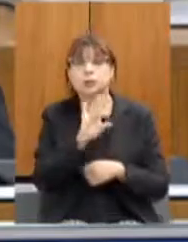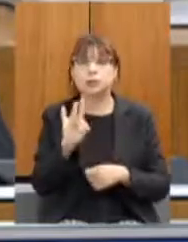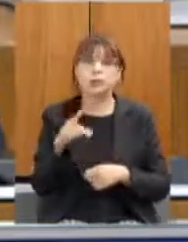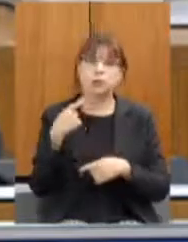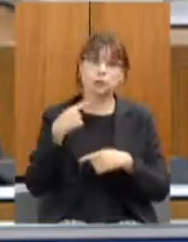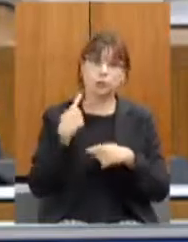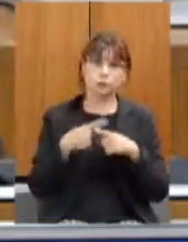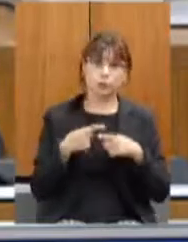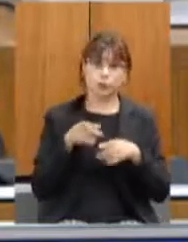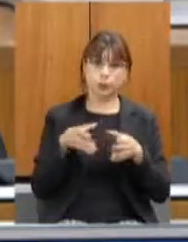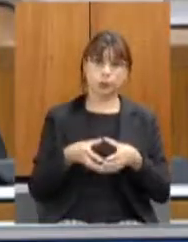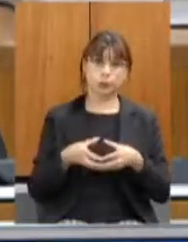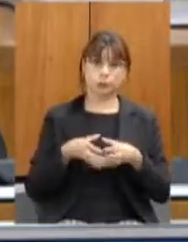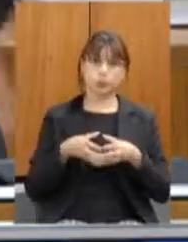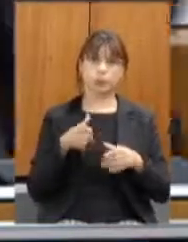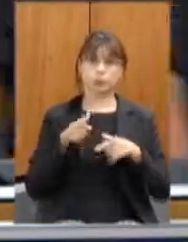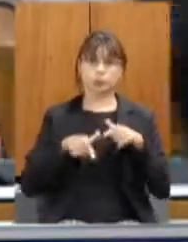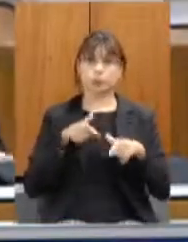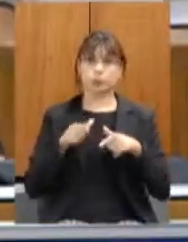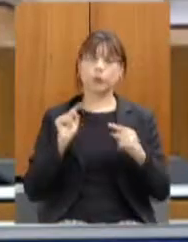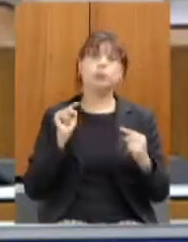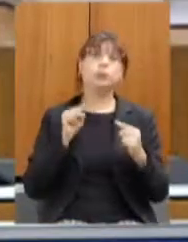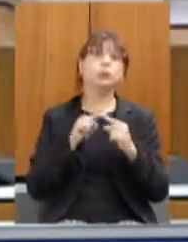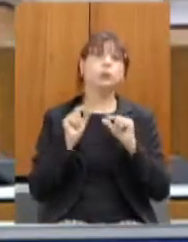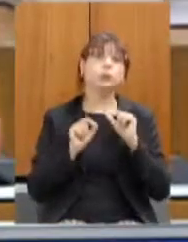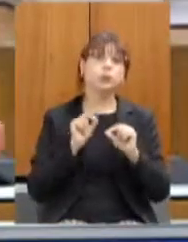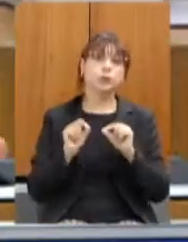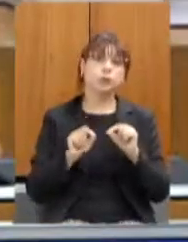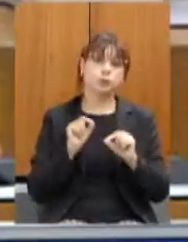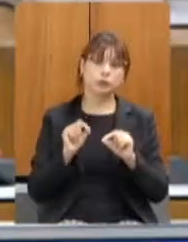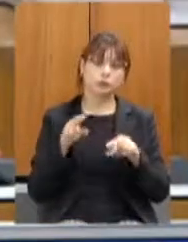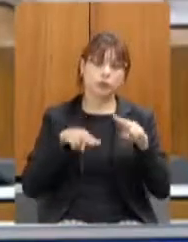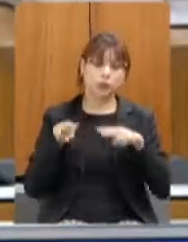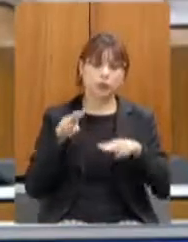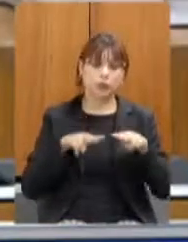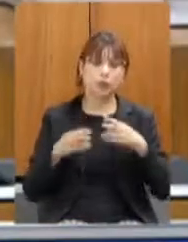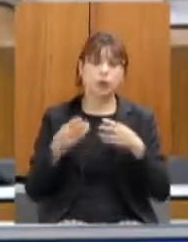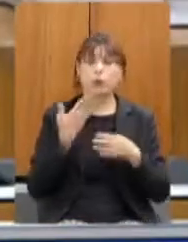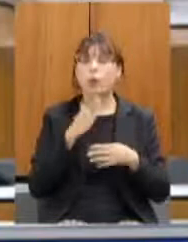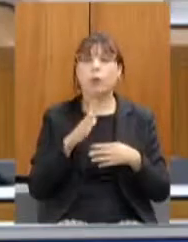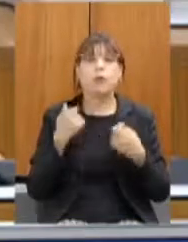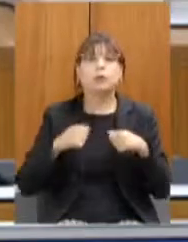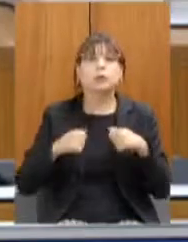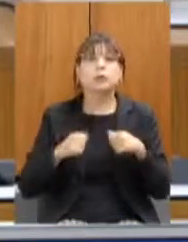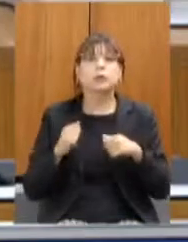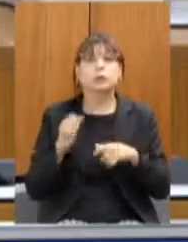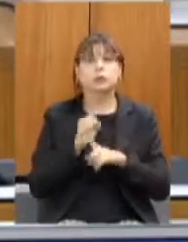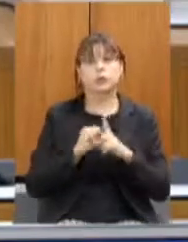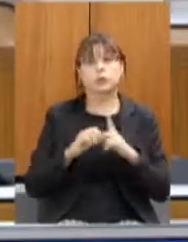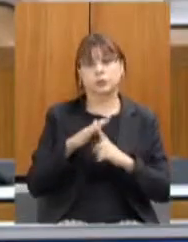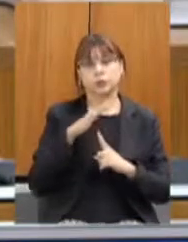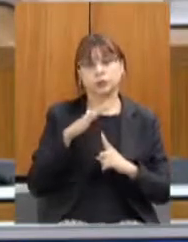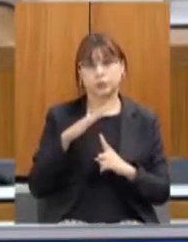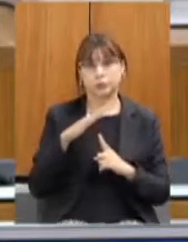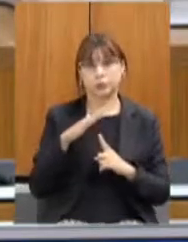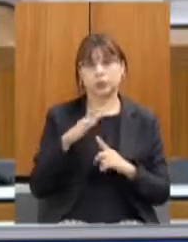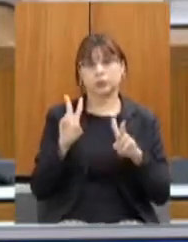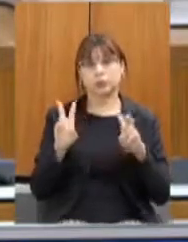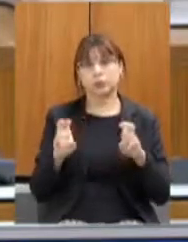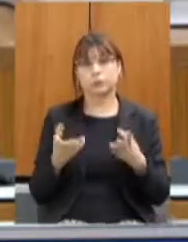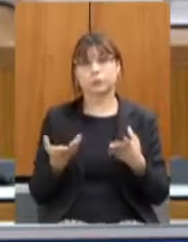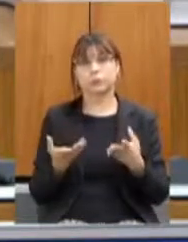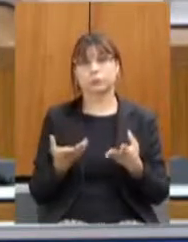de trabalho ele tem por objetivo avaliar o que está em si da demanda da sociedade em relação